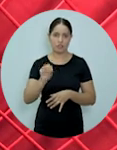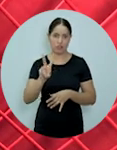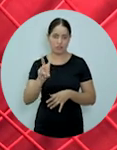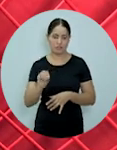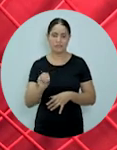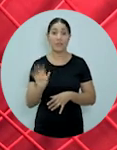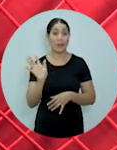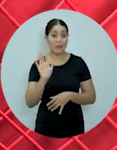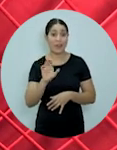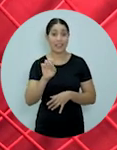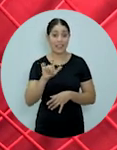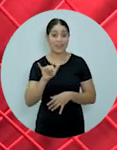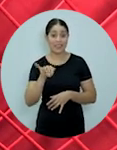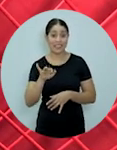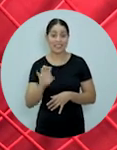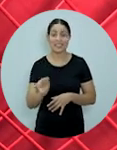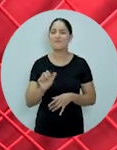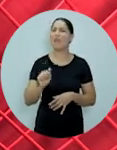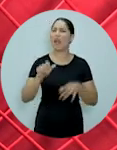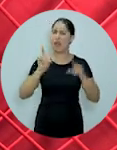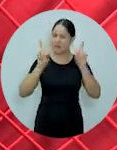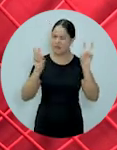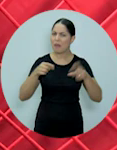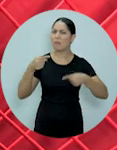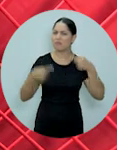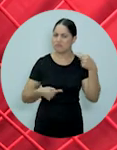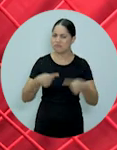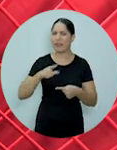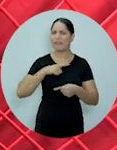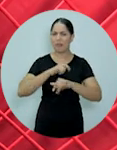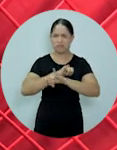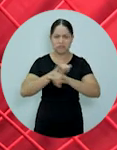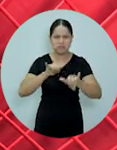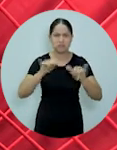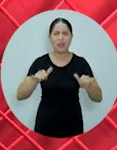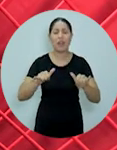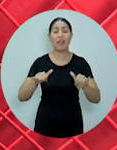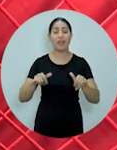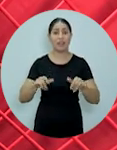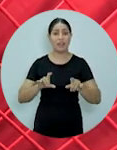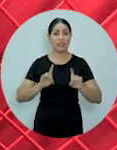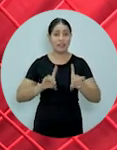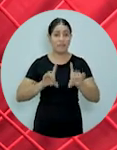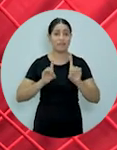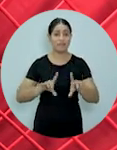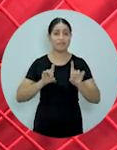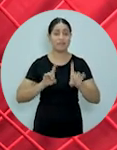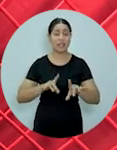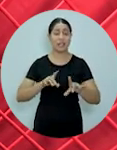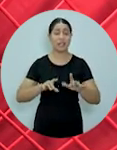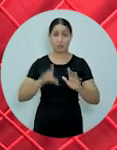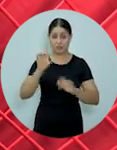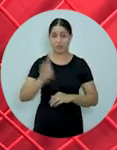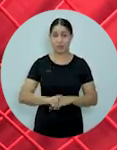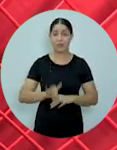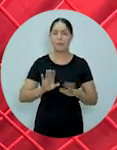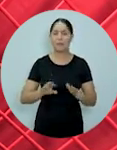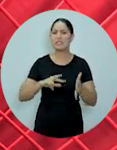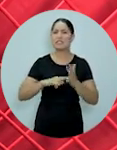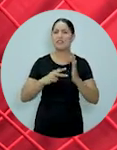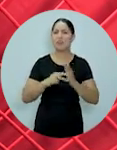é um assunto muito discutido, é um assunto que gera polêmica na nossa doutrina. Mas o abandono